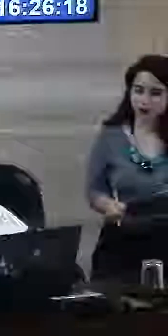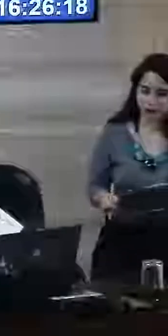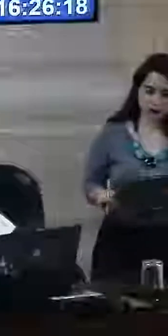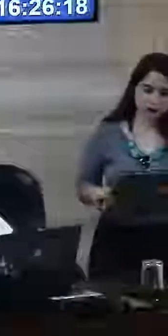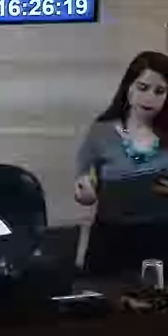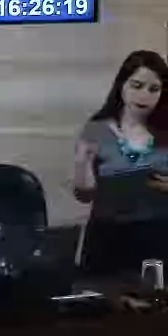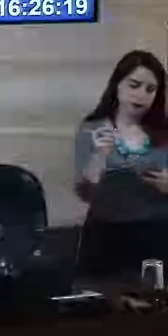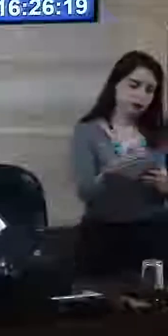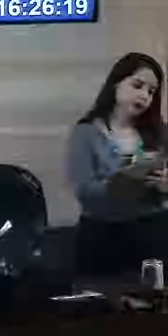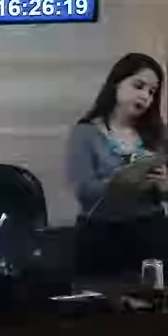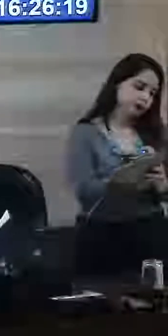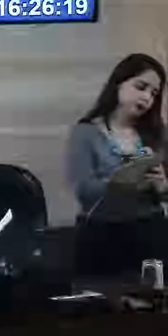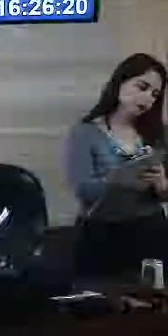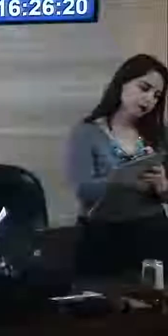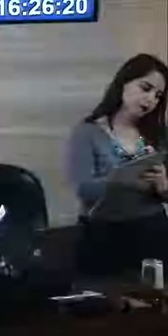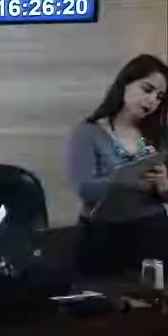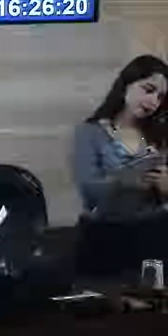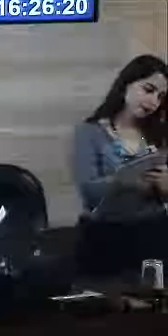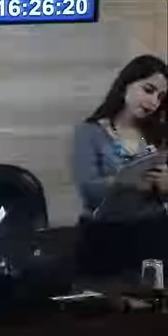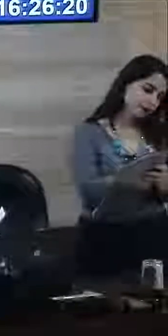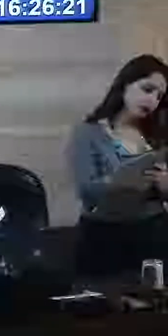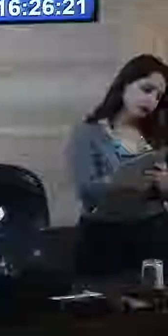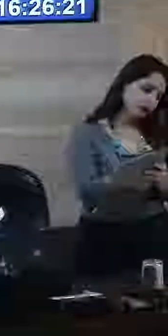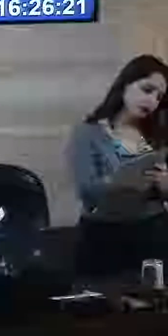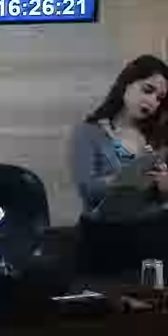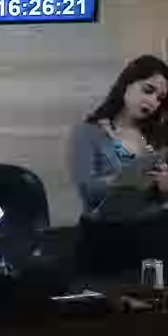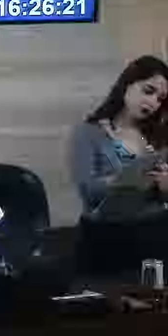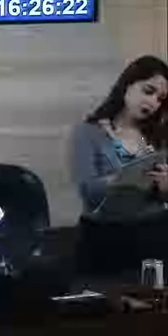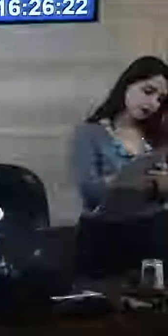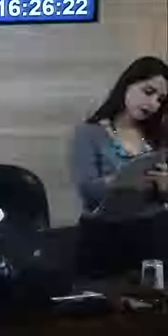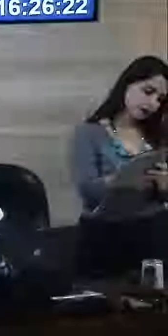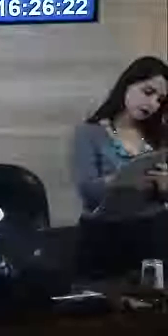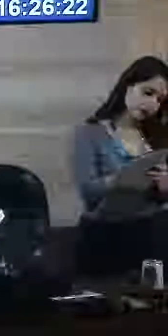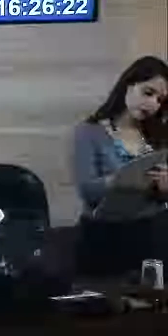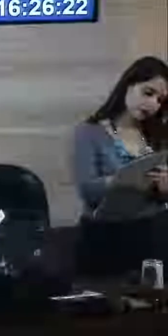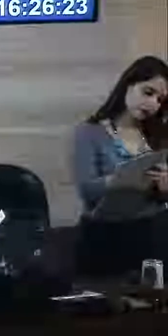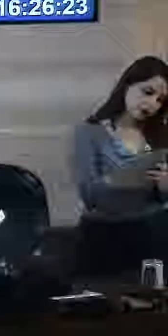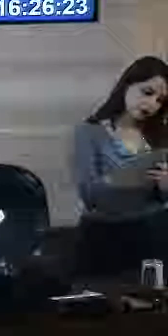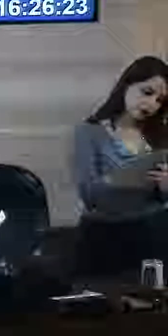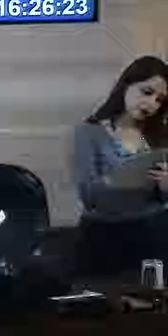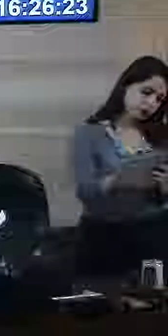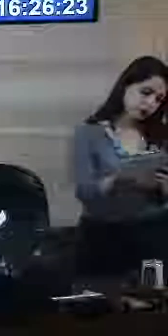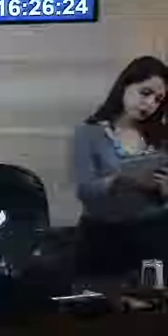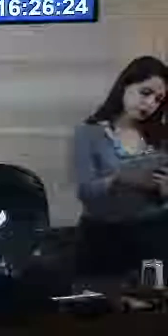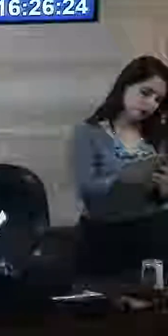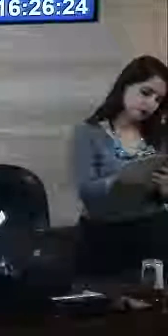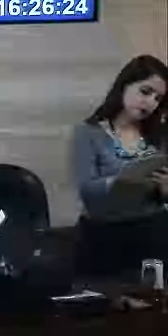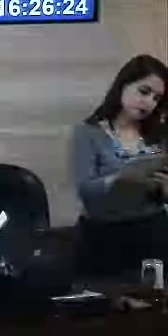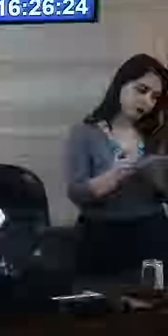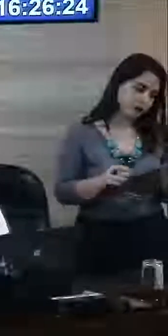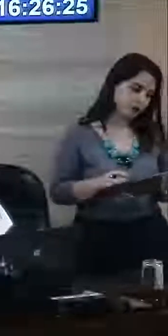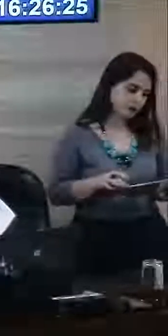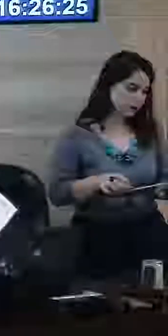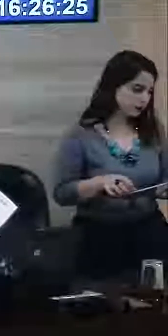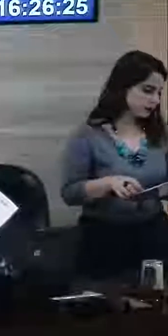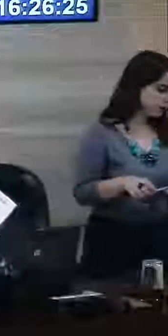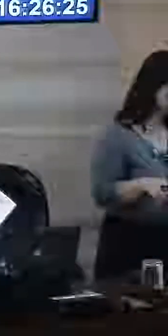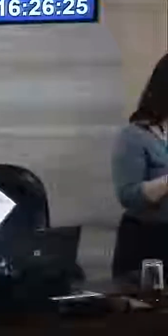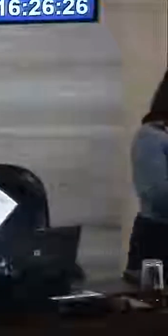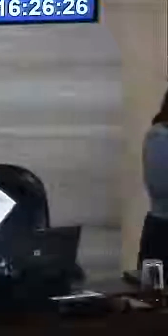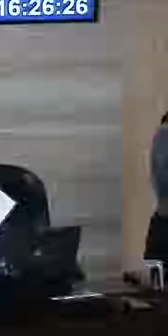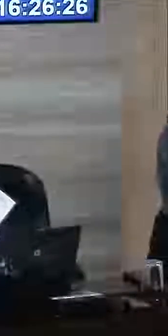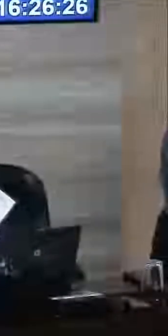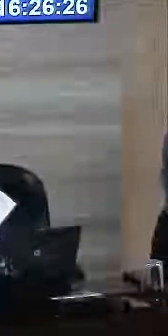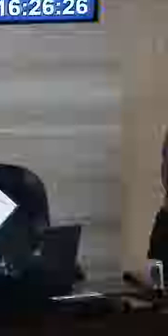matérias recebidas do senhor prefeito municipal. Limeira, 13 de novembro de 2018. Excelentíssimo senhor José Roberto